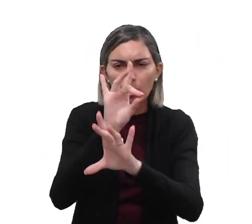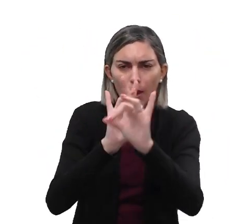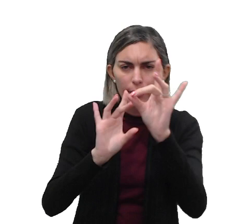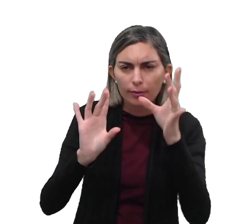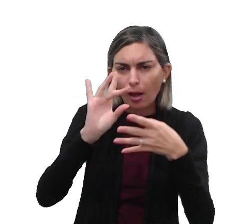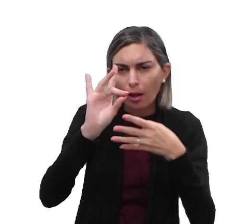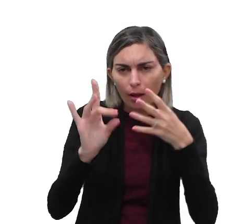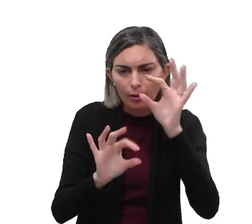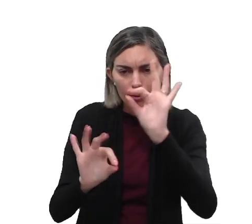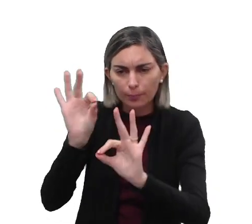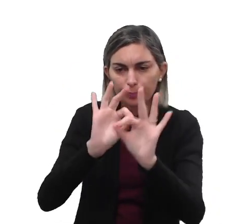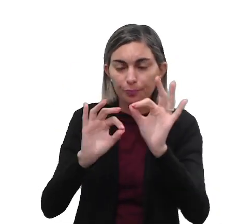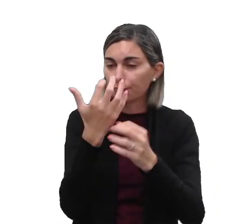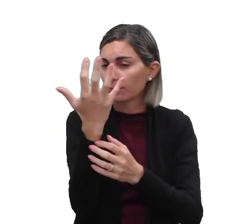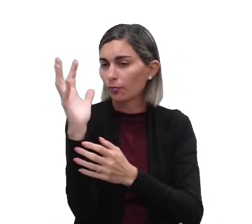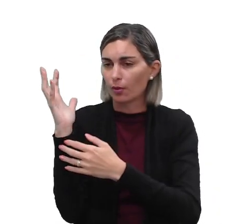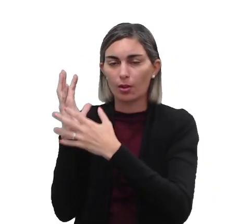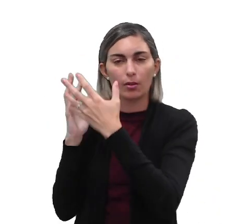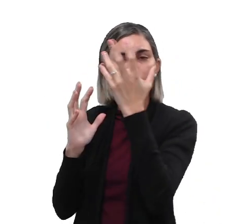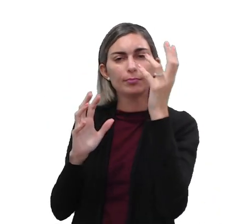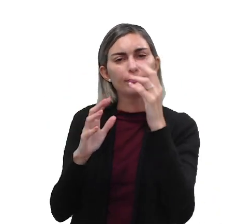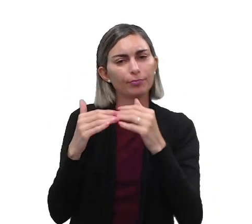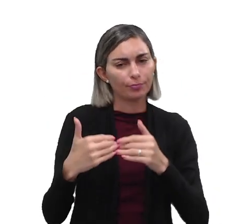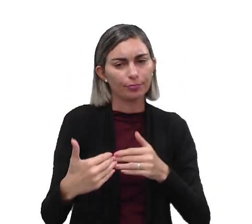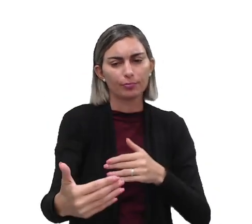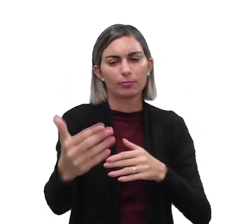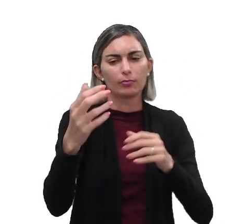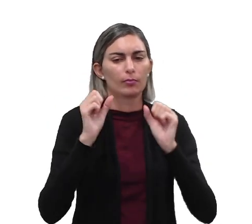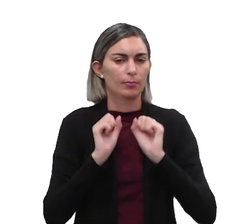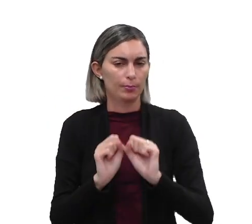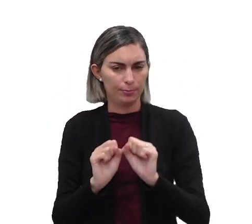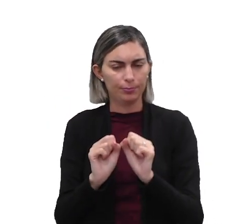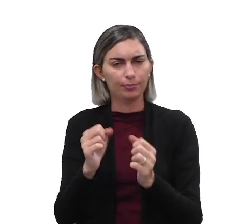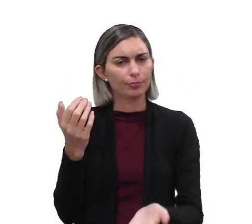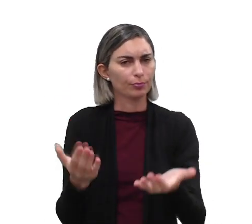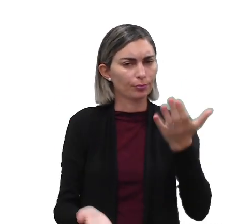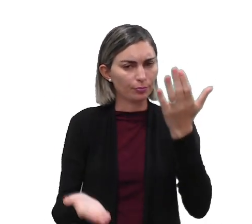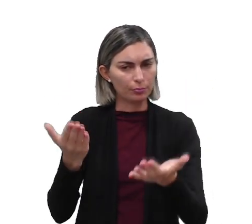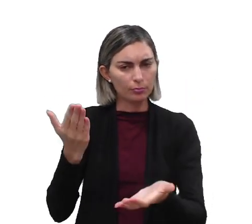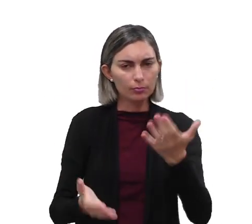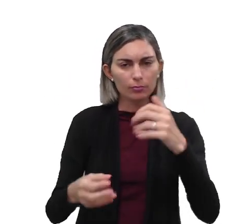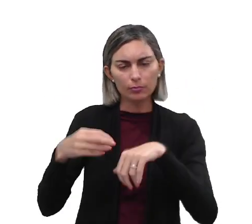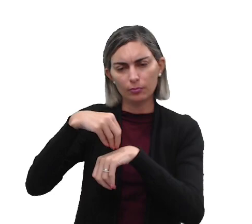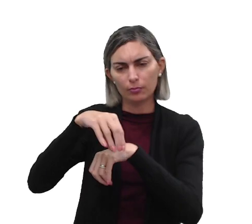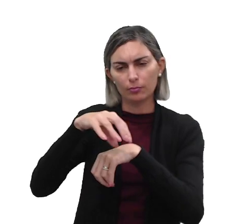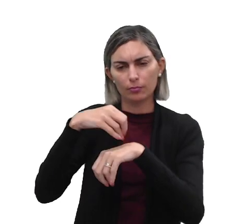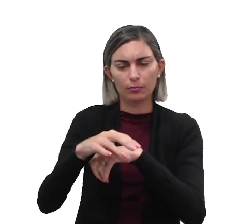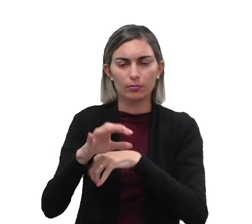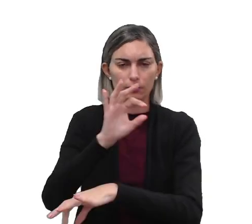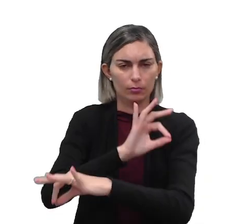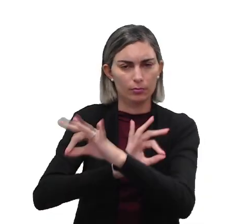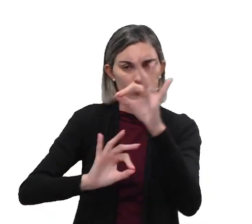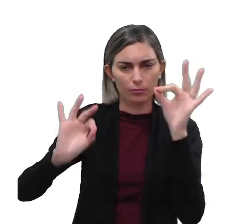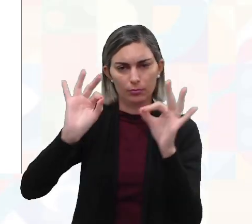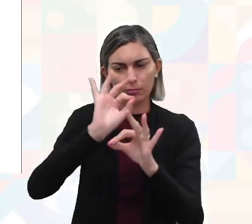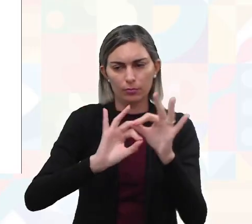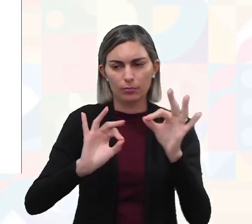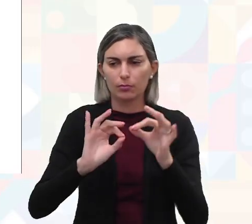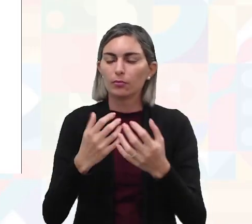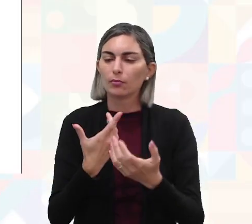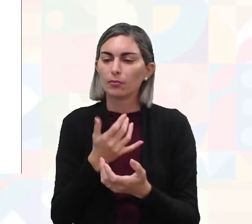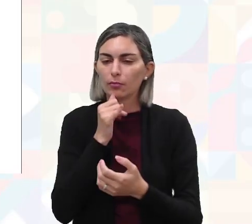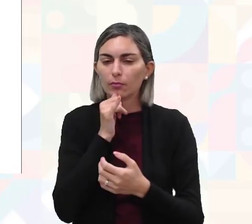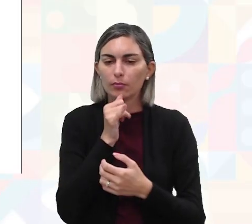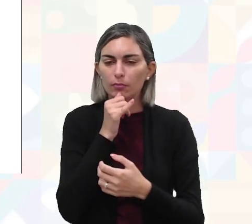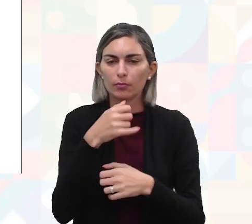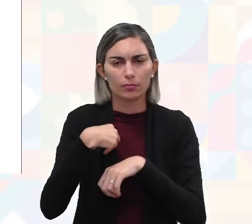construtivos, na natureza, e através dela podemos equilibrar e transformar a decoração. No exemplo